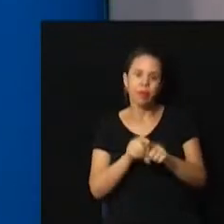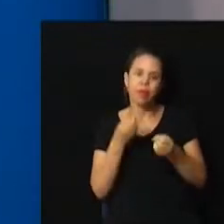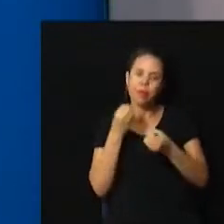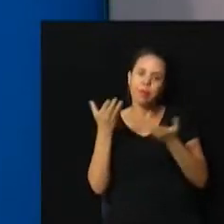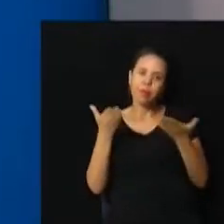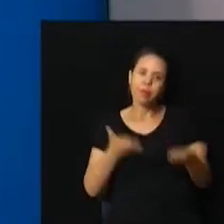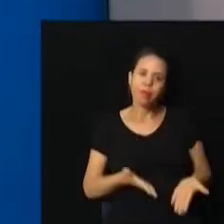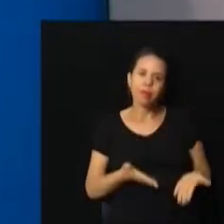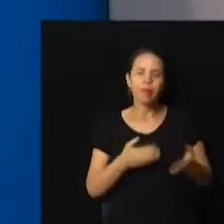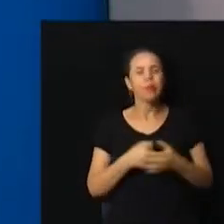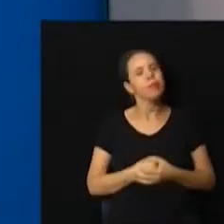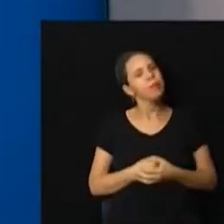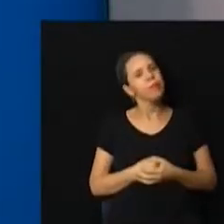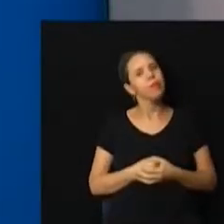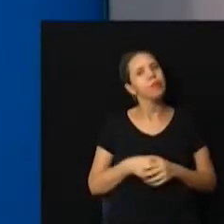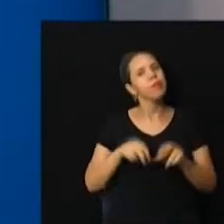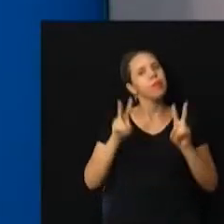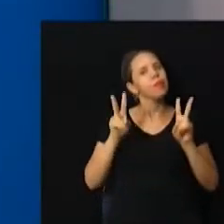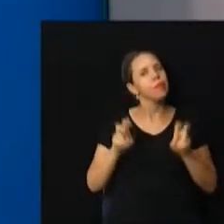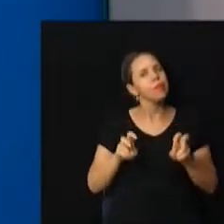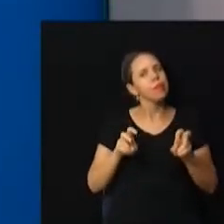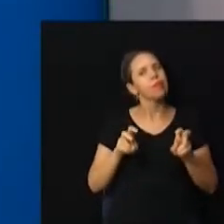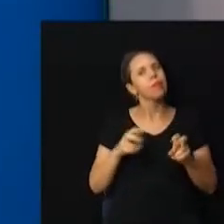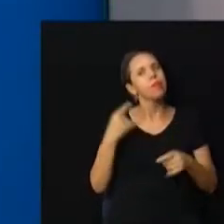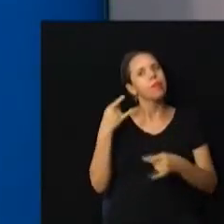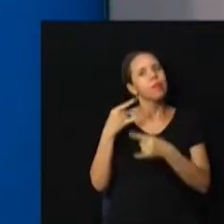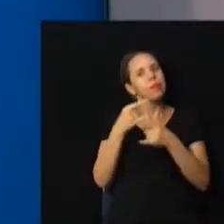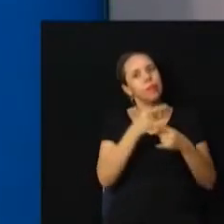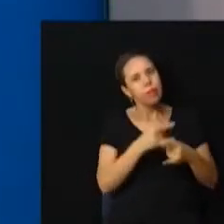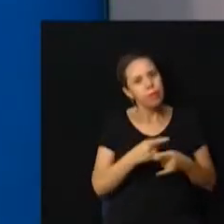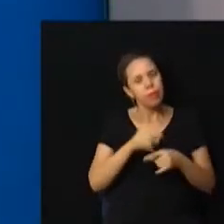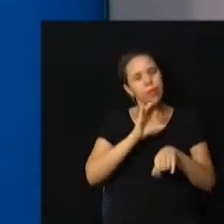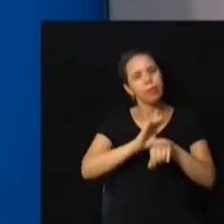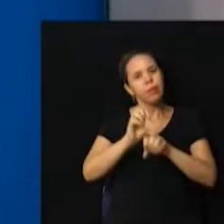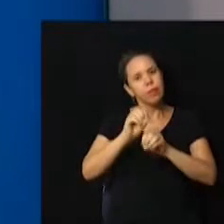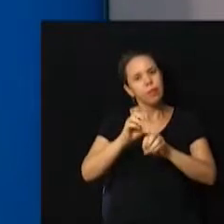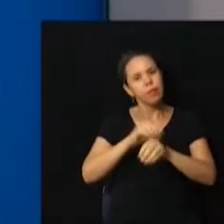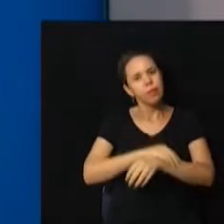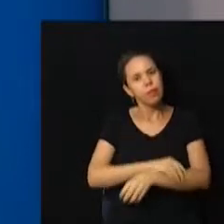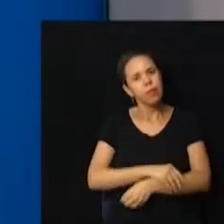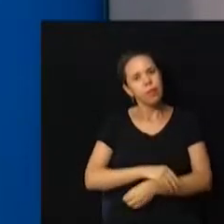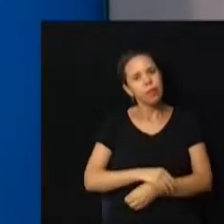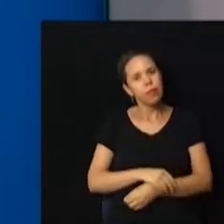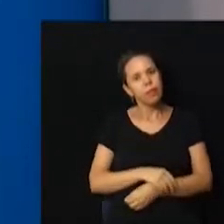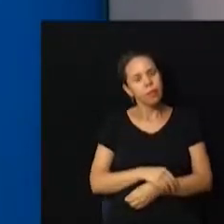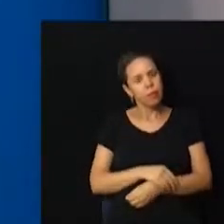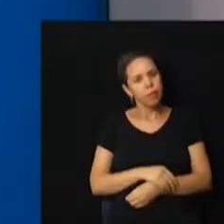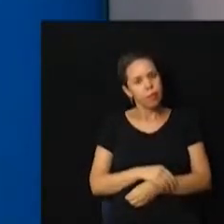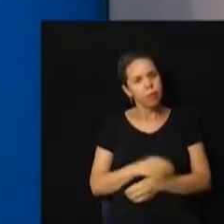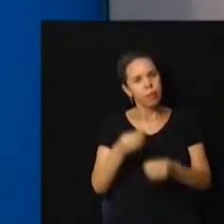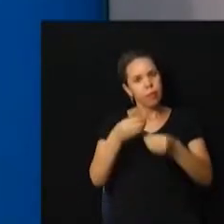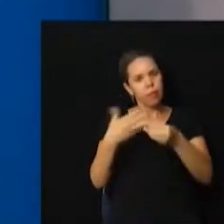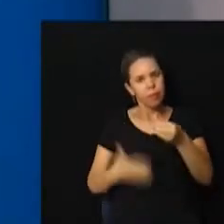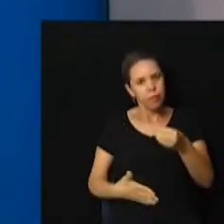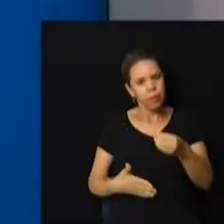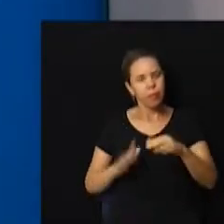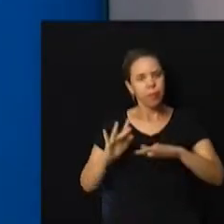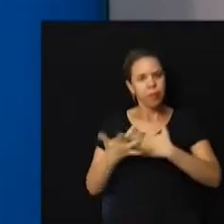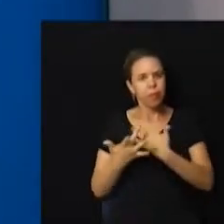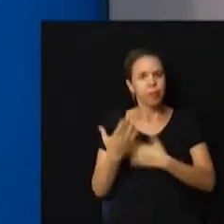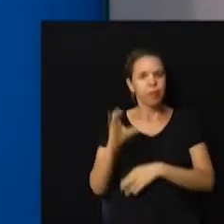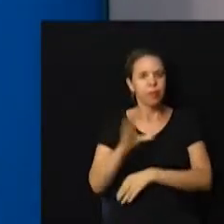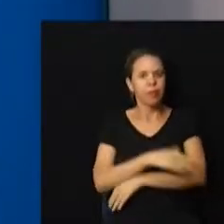também é bem-vindo. Então, a gente vai tratar nessas lives, né, que a gente vai fazer a transmissão, de conteúdo para